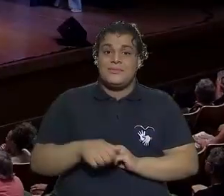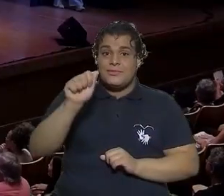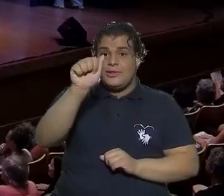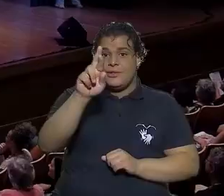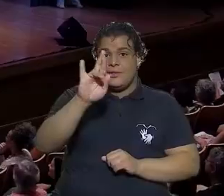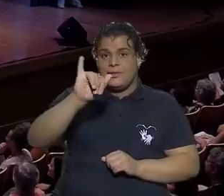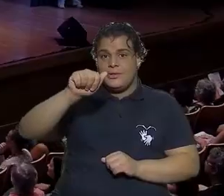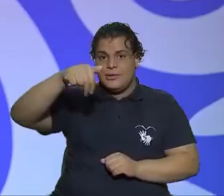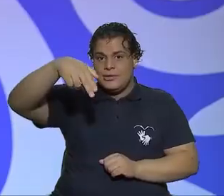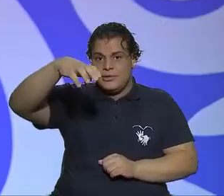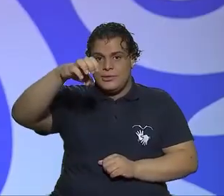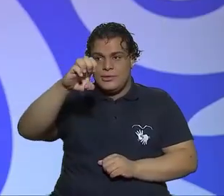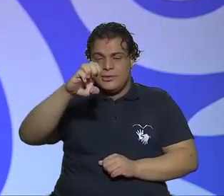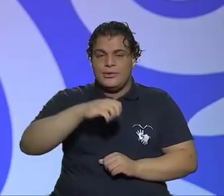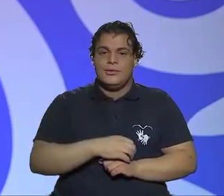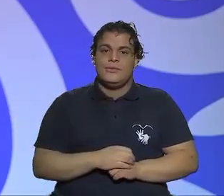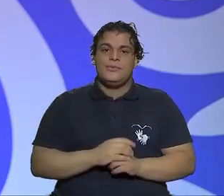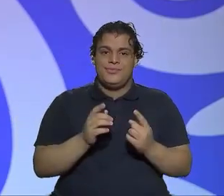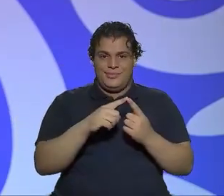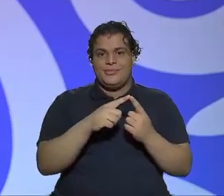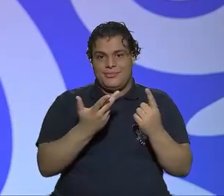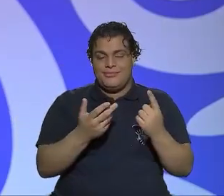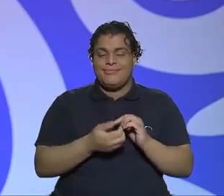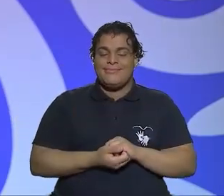Ariane Barbosa Pires de Andrade,